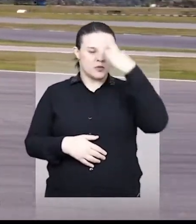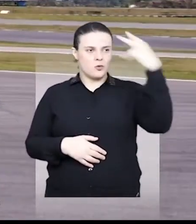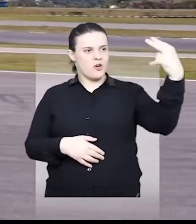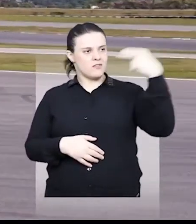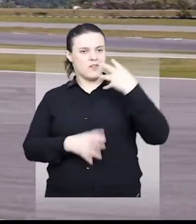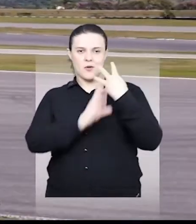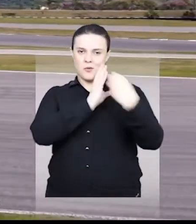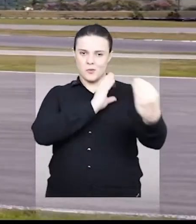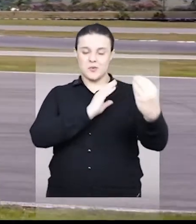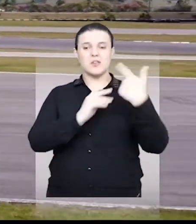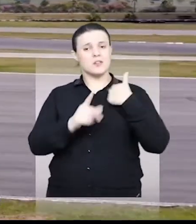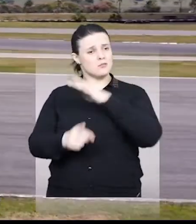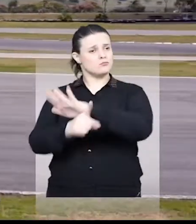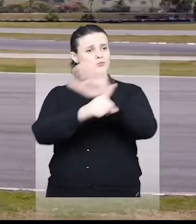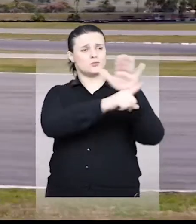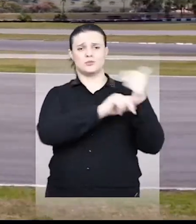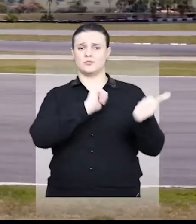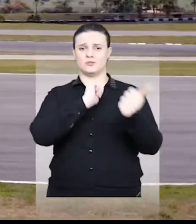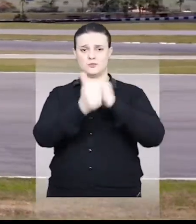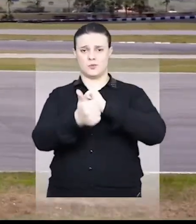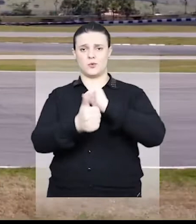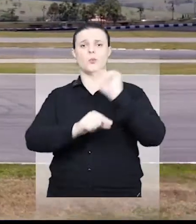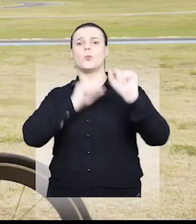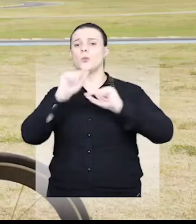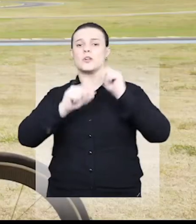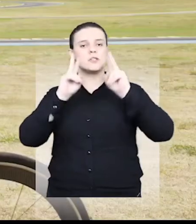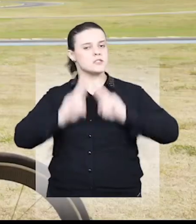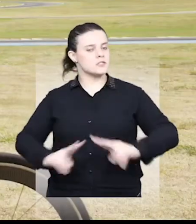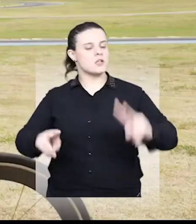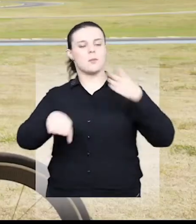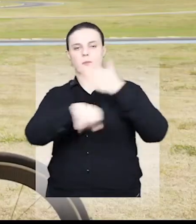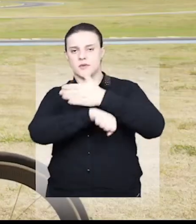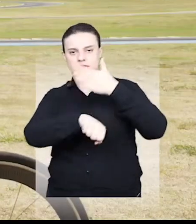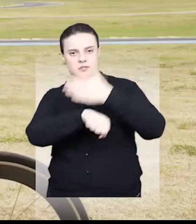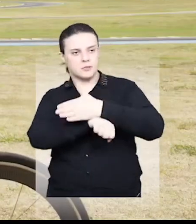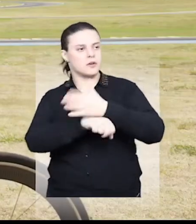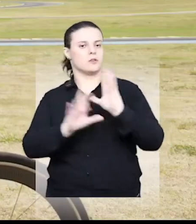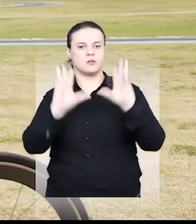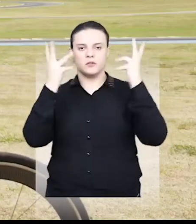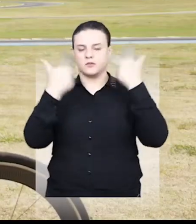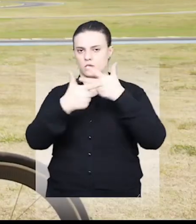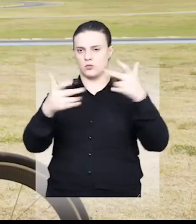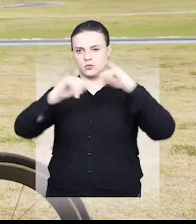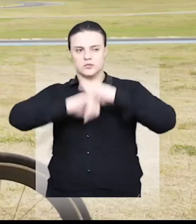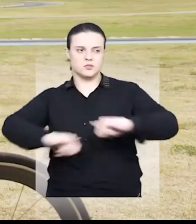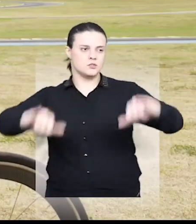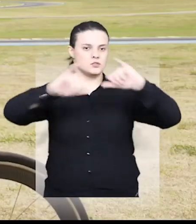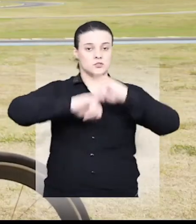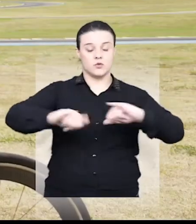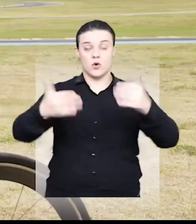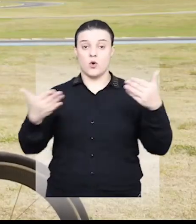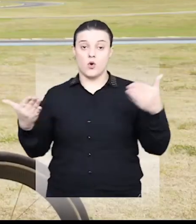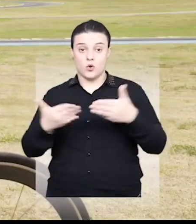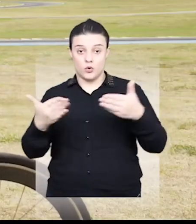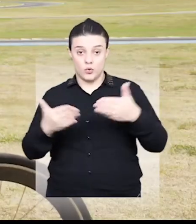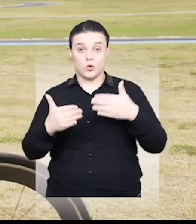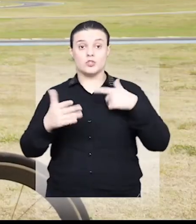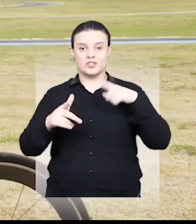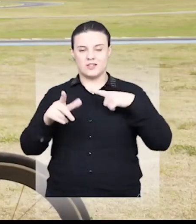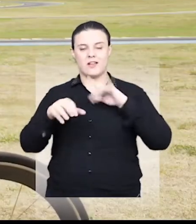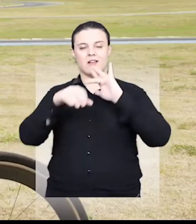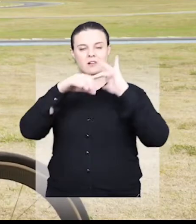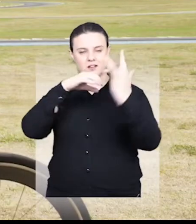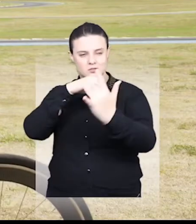minha contribuição ao esporte eu estou fazendo, que é, Vitor, sempre estar participando dos eventos, divulgando. E hoje em dia, com as